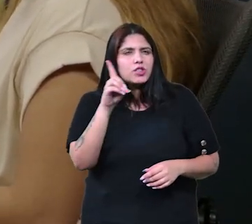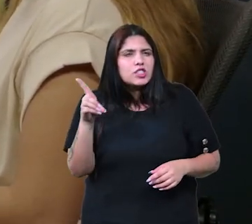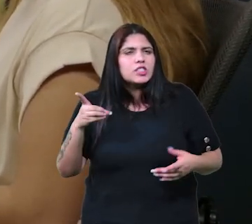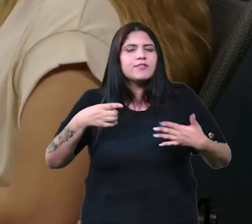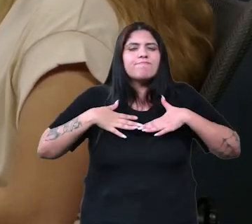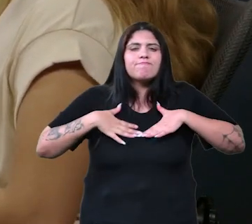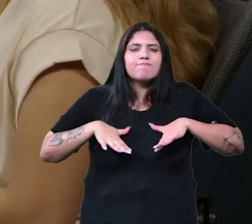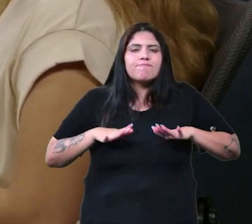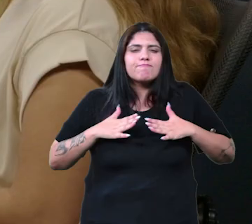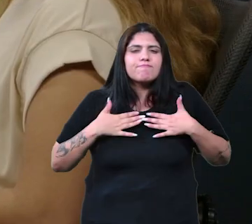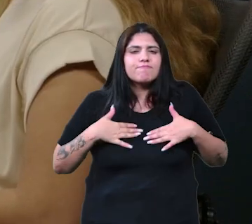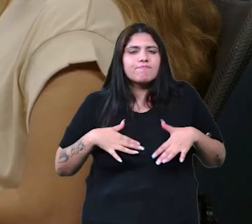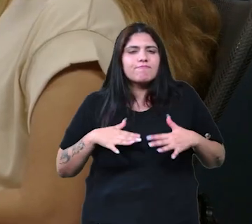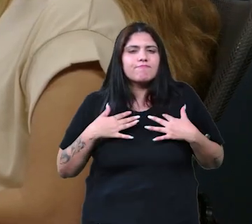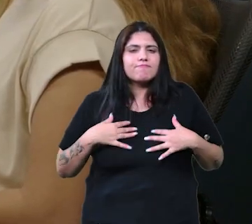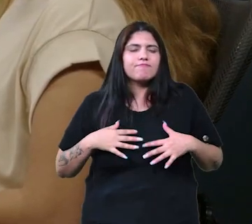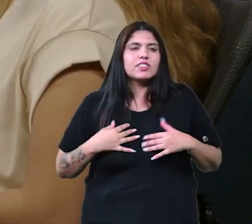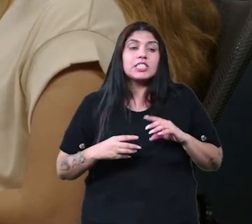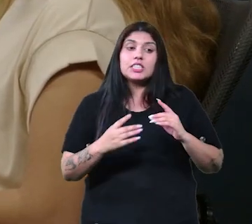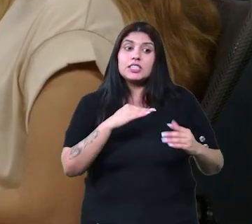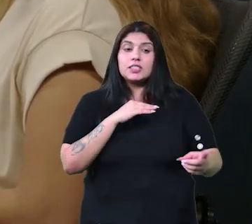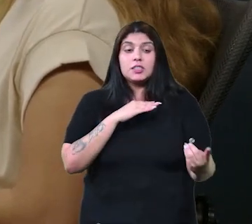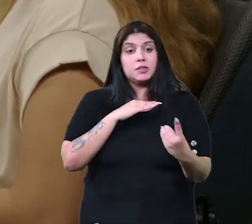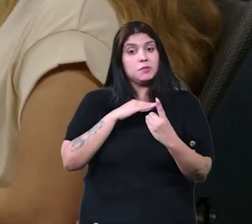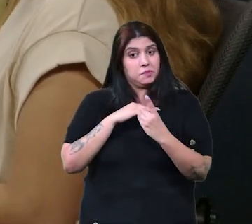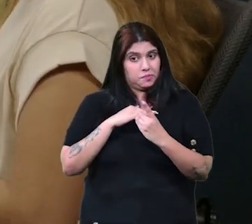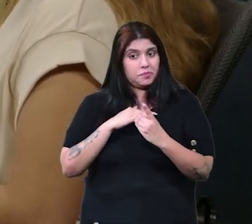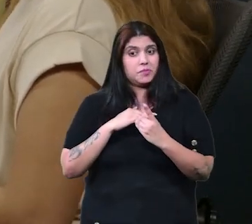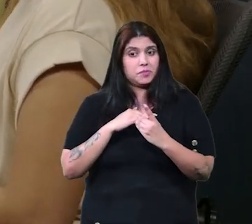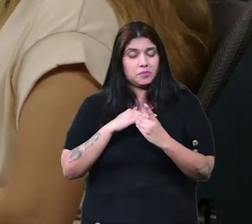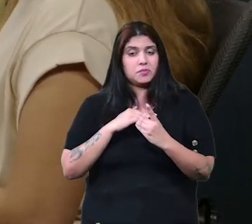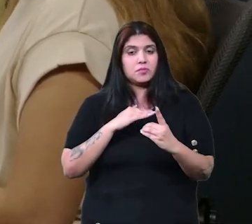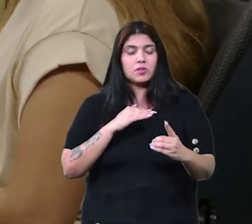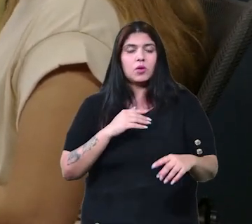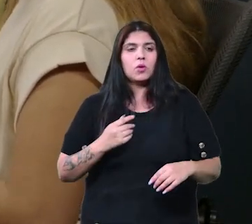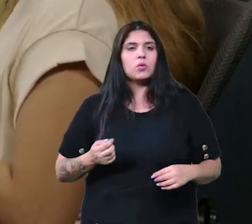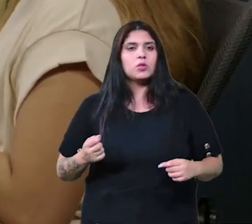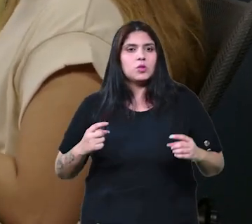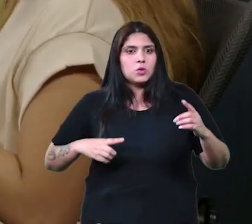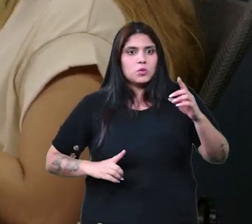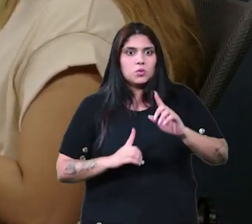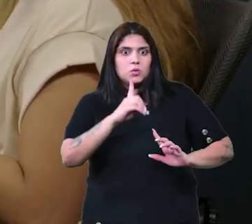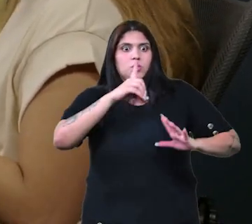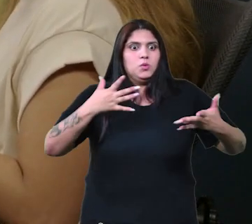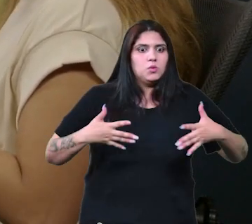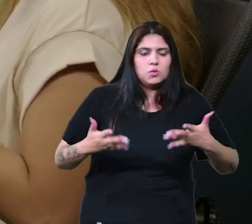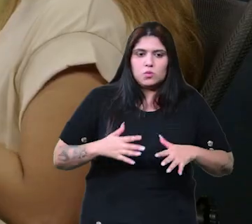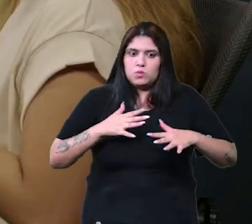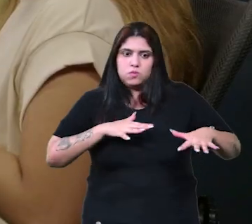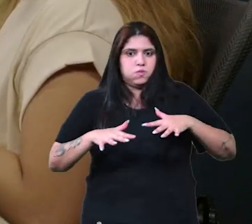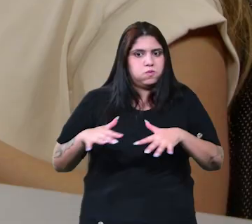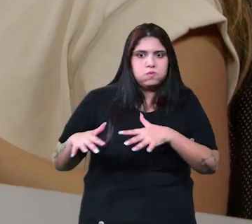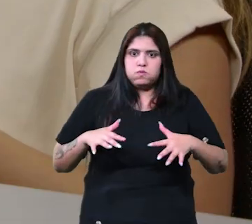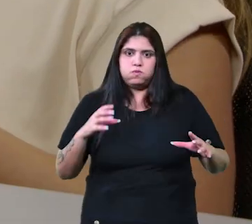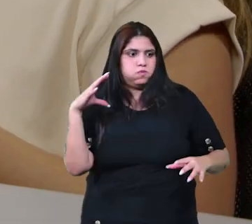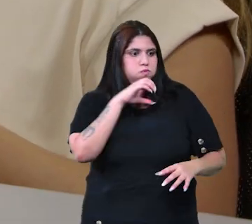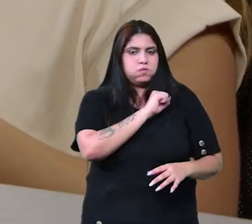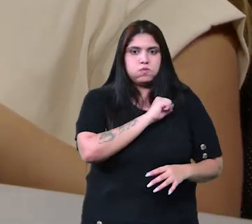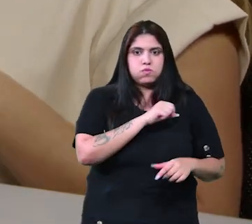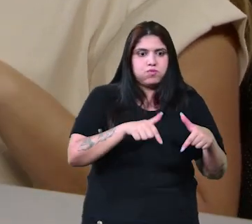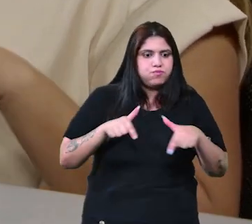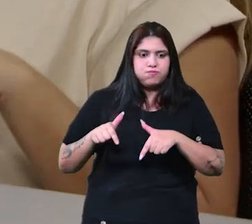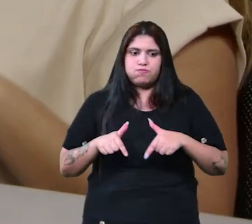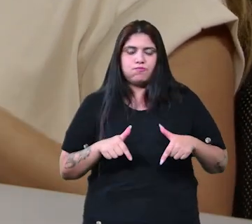calmo. E a recepção teve o seu momento de pico, né? Que tava bem movimentado, corrido. E